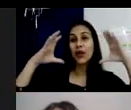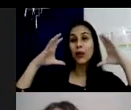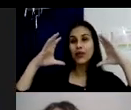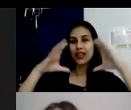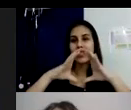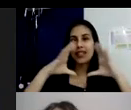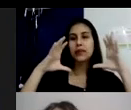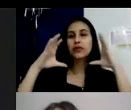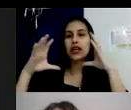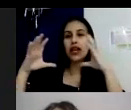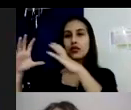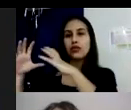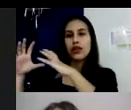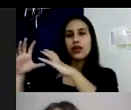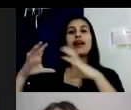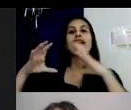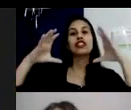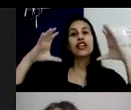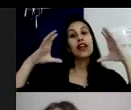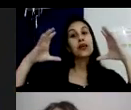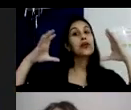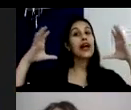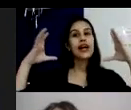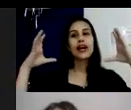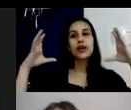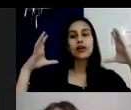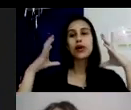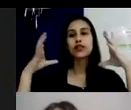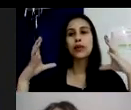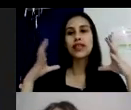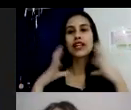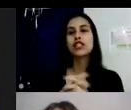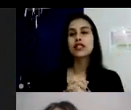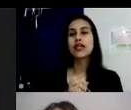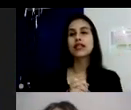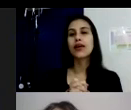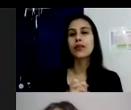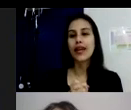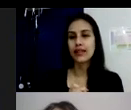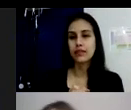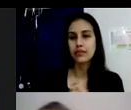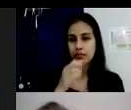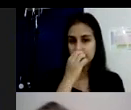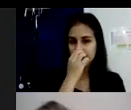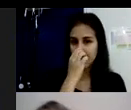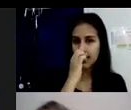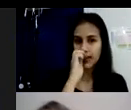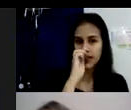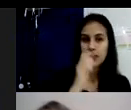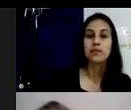já tem, vocês lembram do queijo? Ele já tem um buracão que pode aumentar a chance dele ter uma queda,